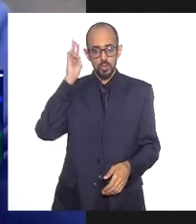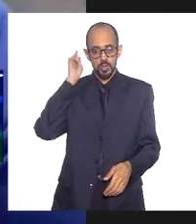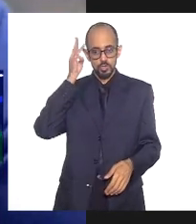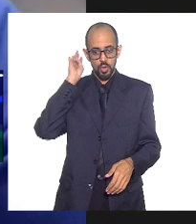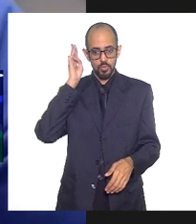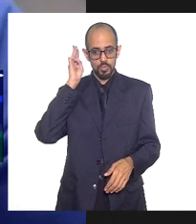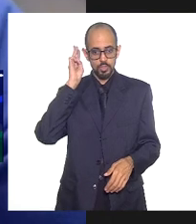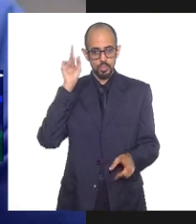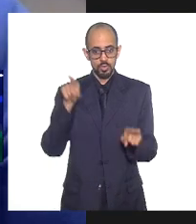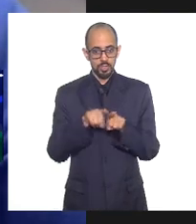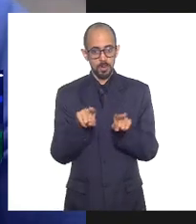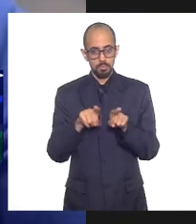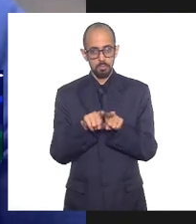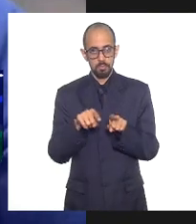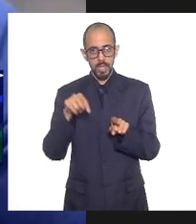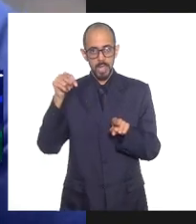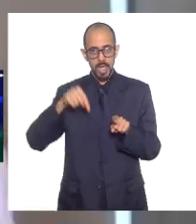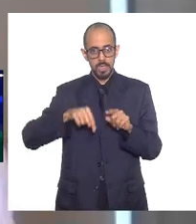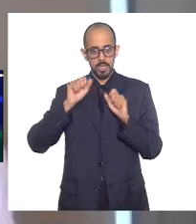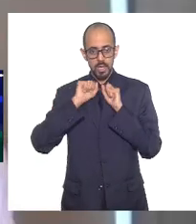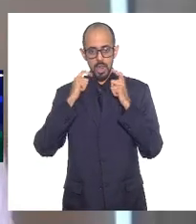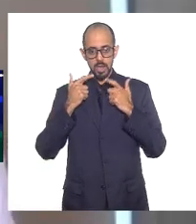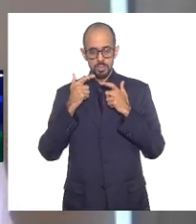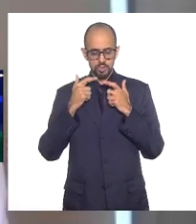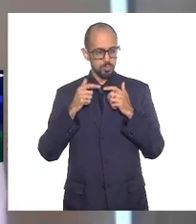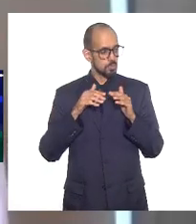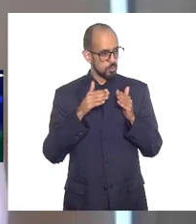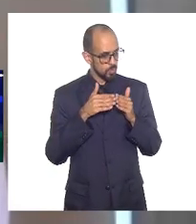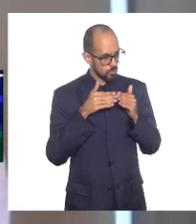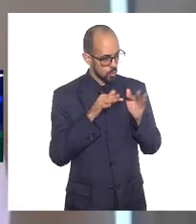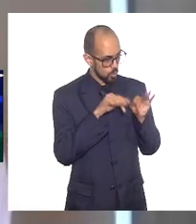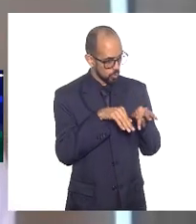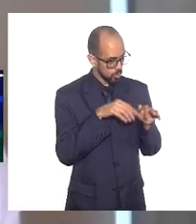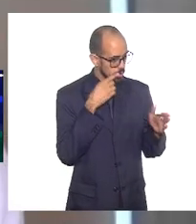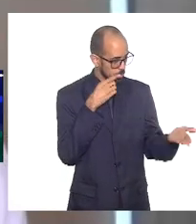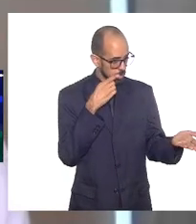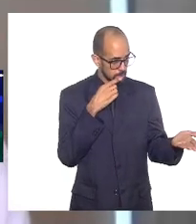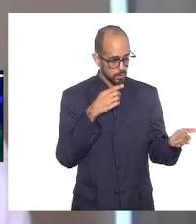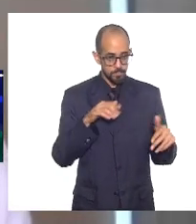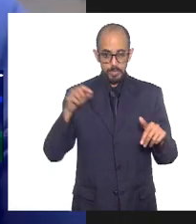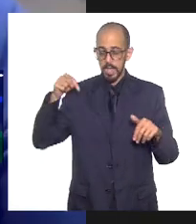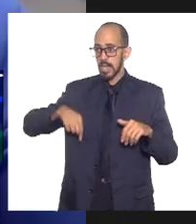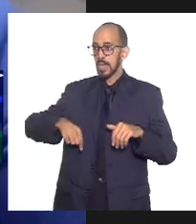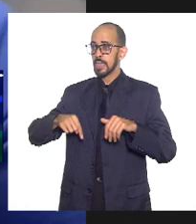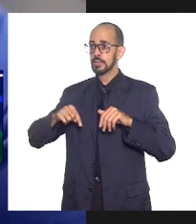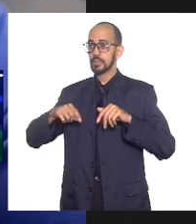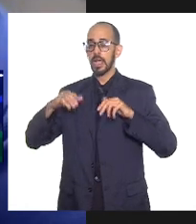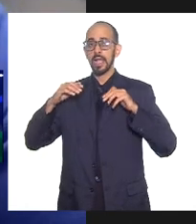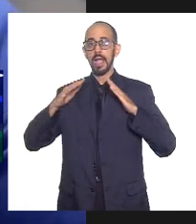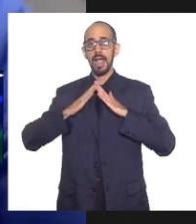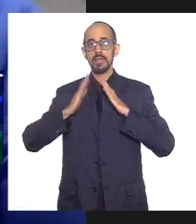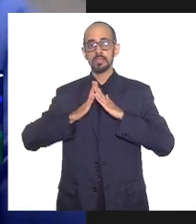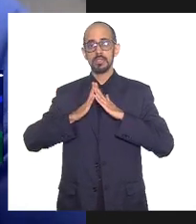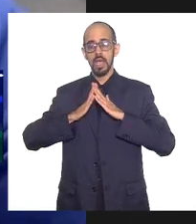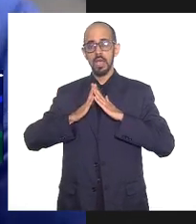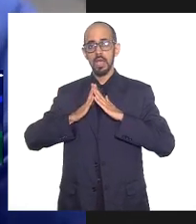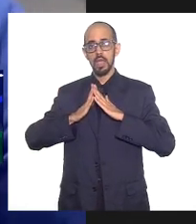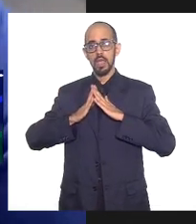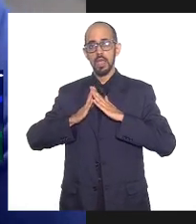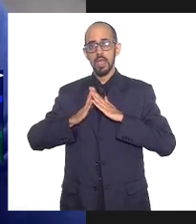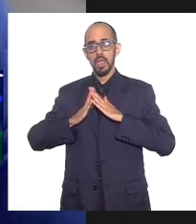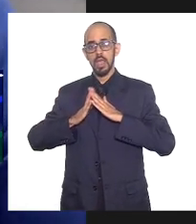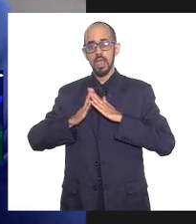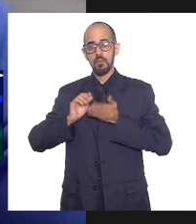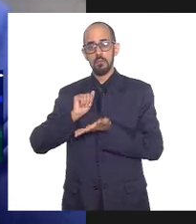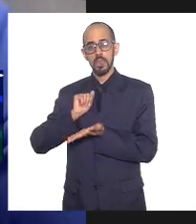casa pediu impeachment. Concluí, deputada Renata. Essa casa caçou o mandato daquele que dizia